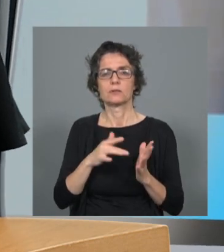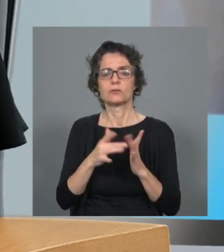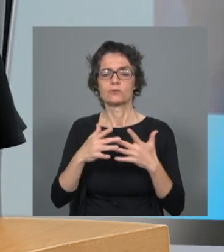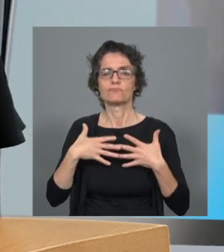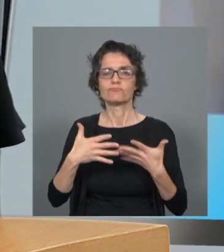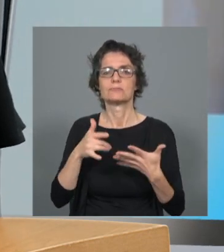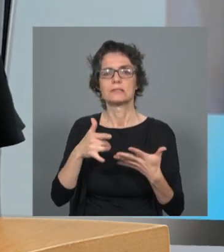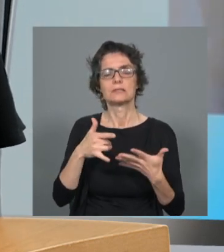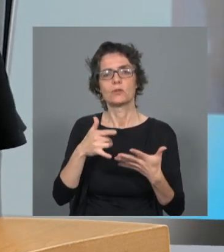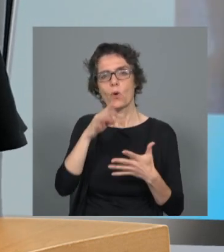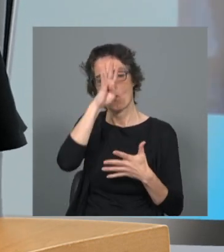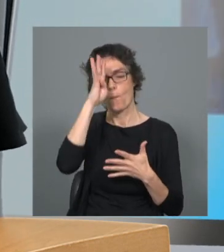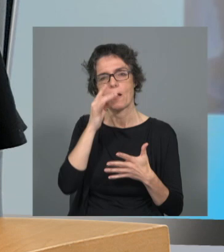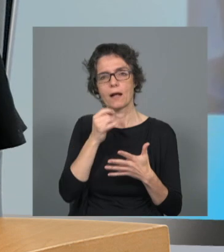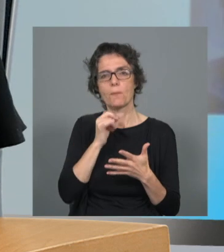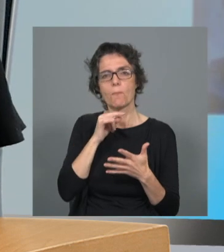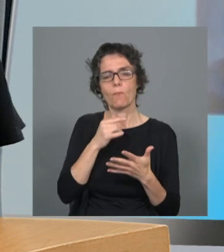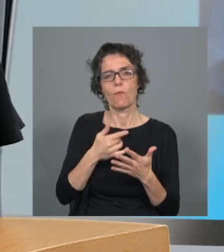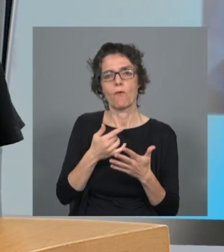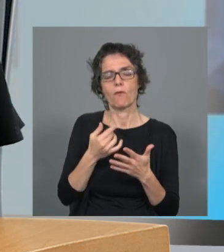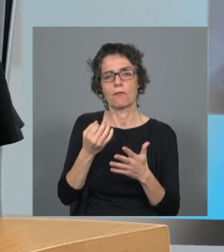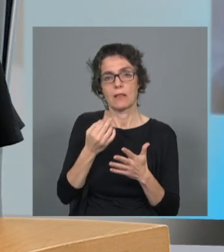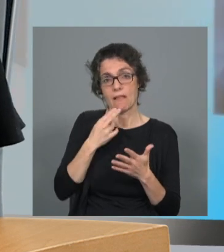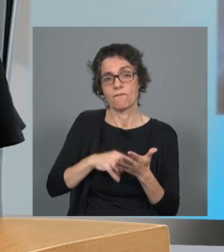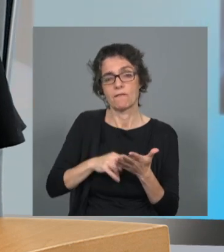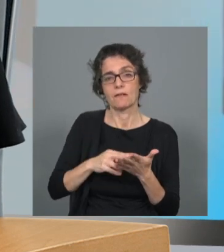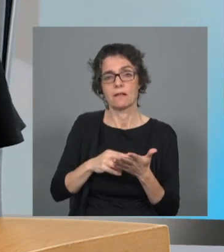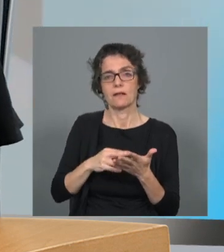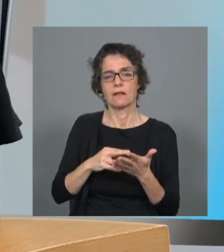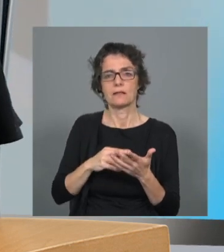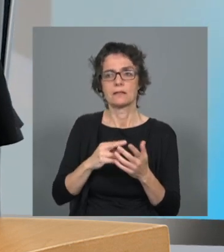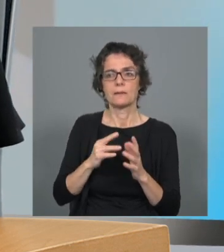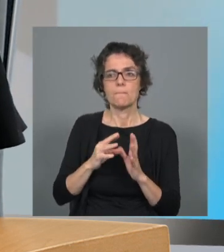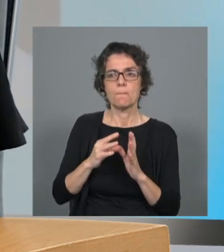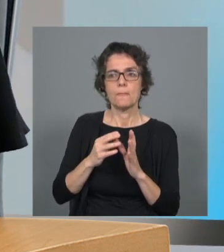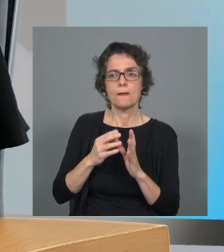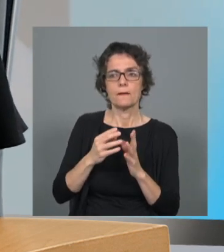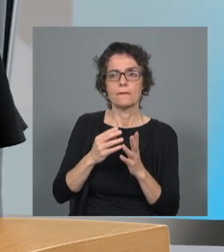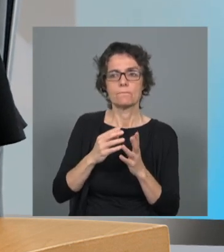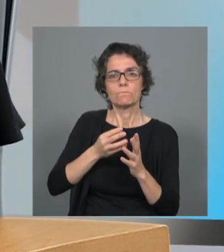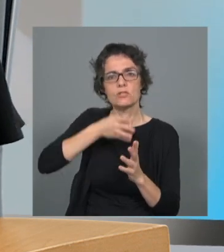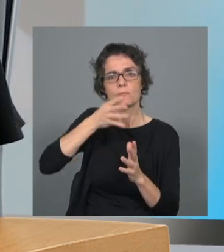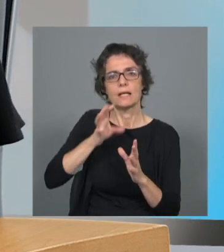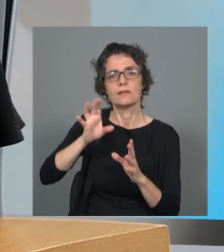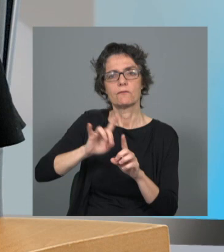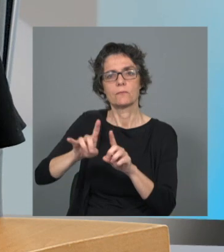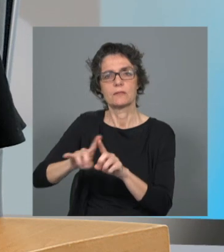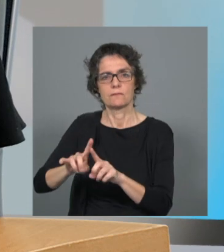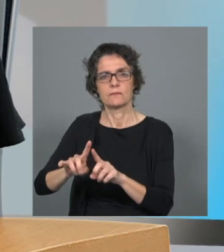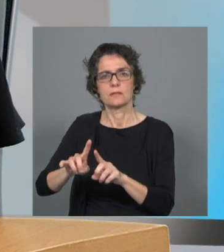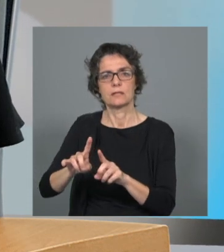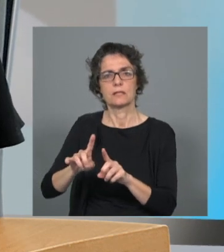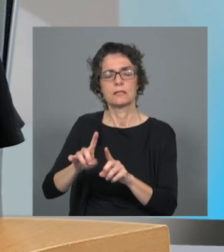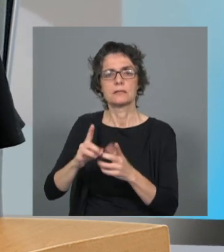consegue reinterpretar e valorizar o carisma de Francisco, que foi o carisma há